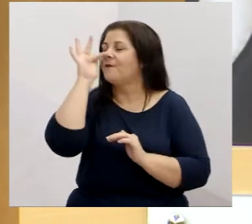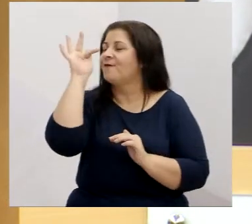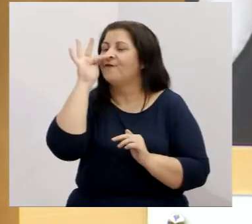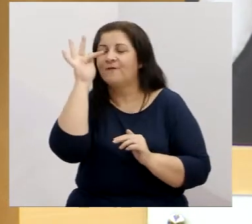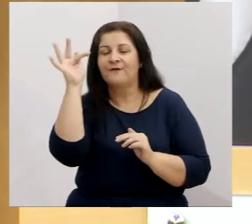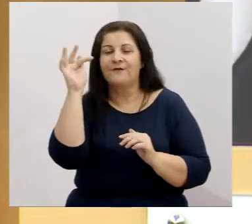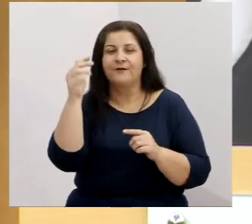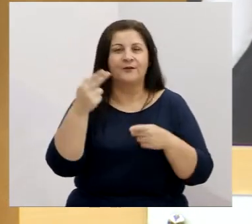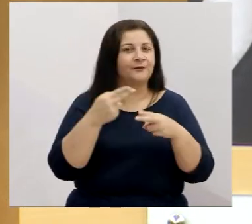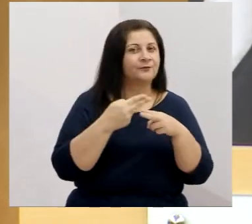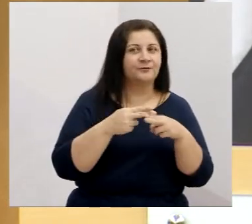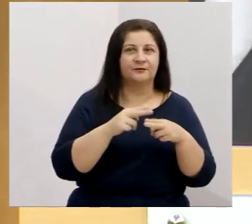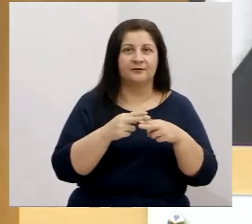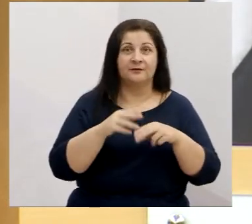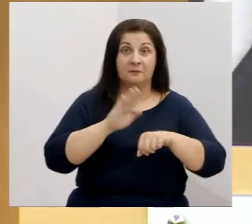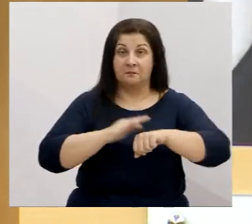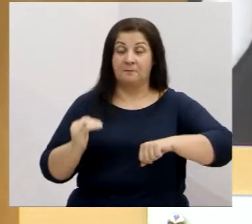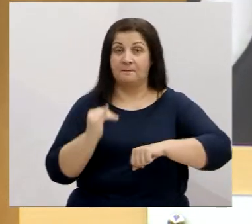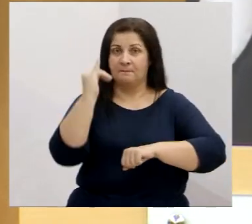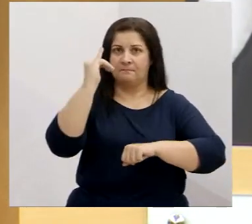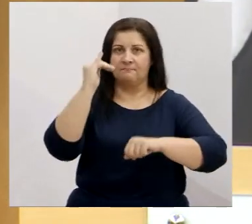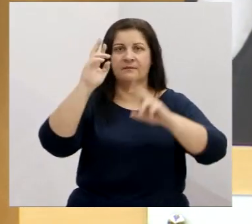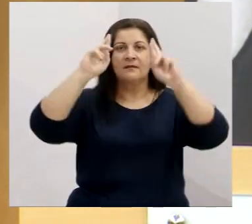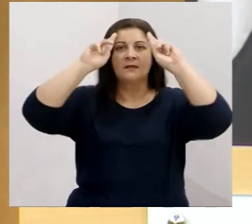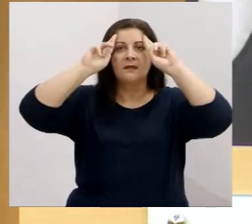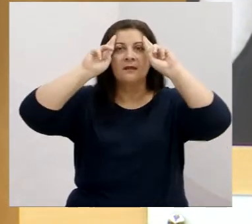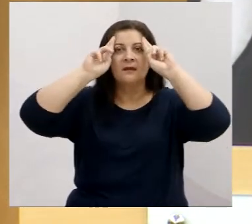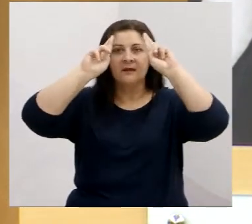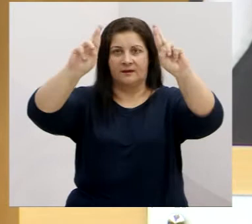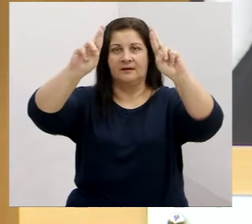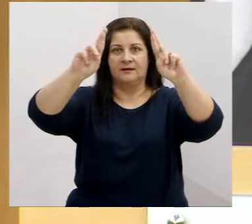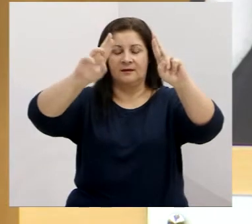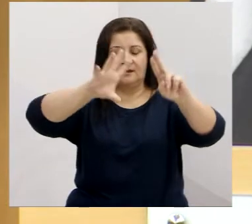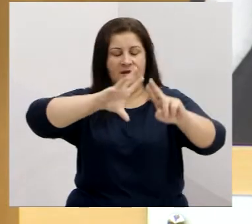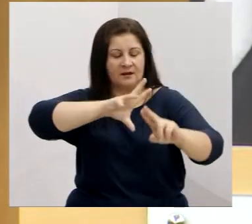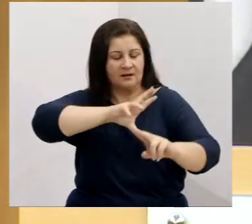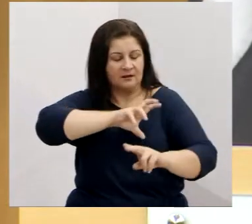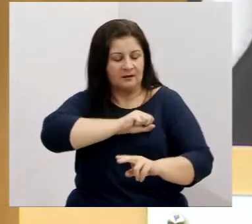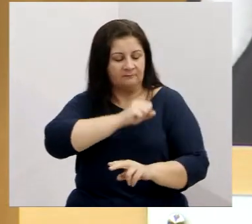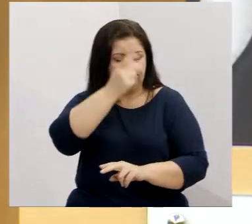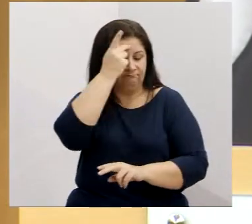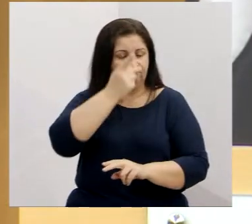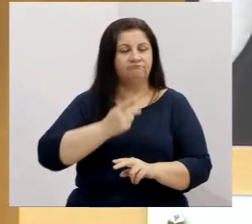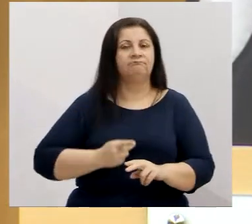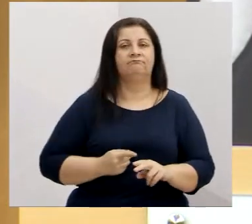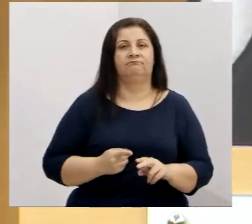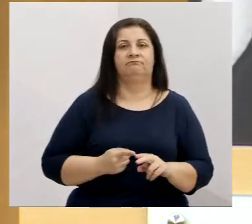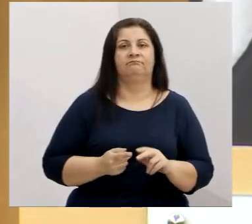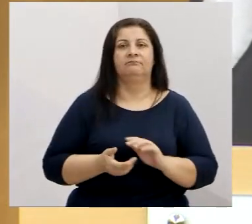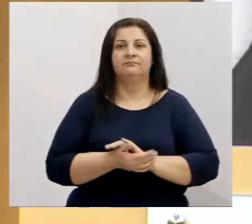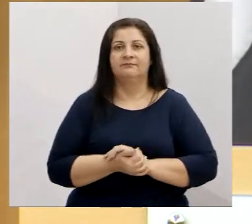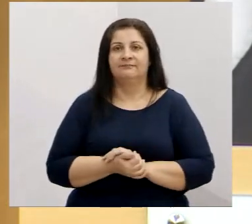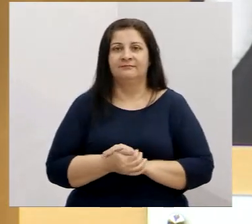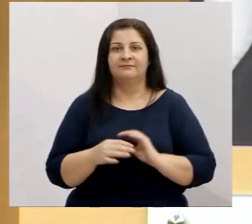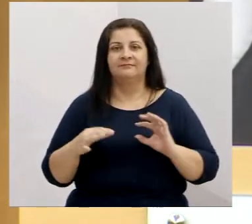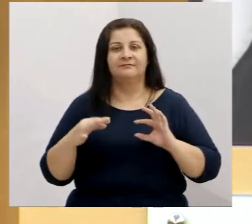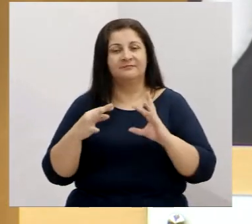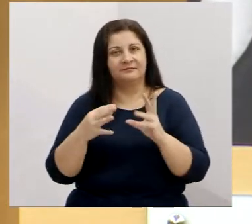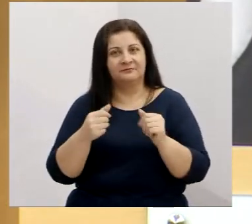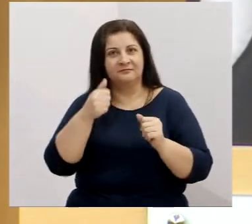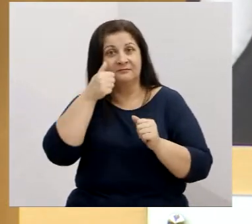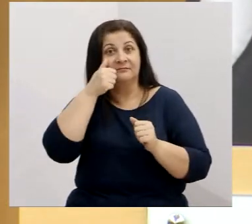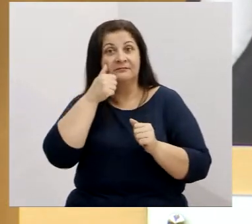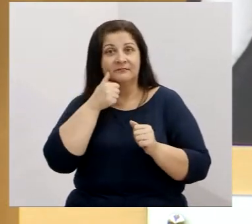chocolates mas principalmente de respeito e de amor próprio E para aquelas que nos